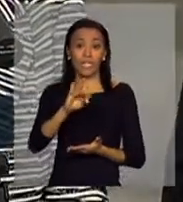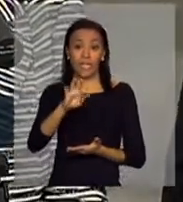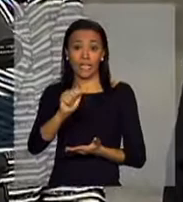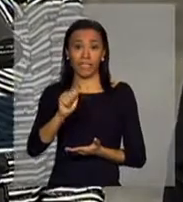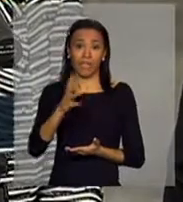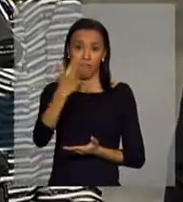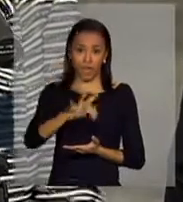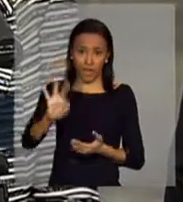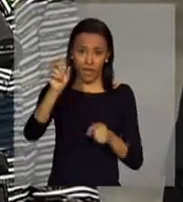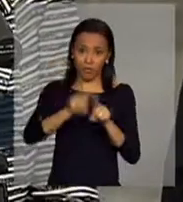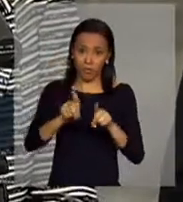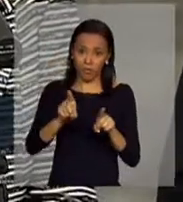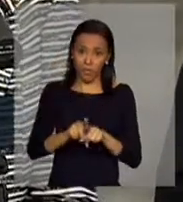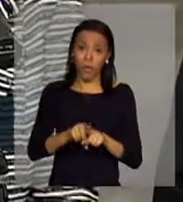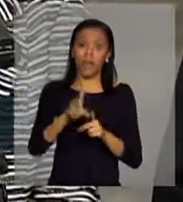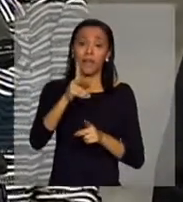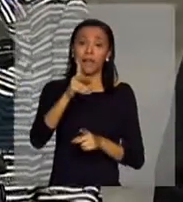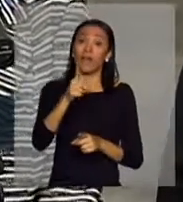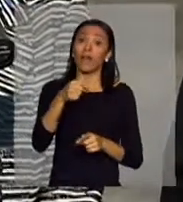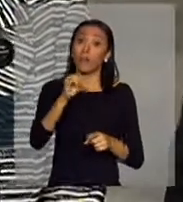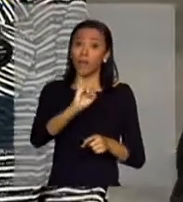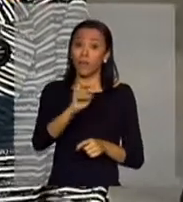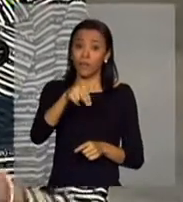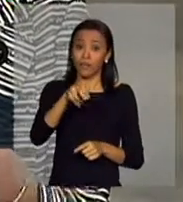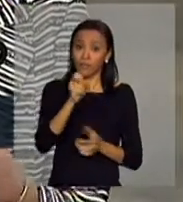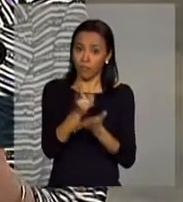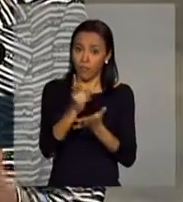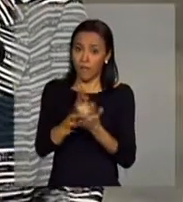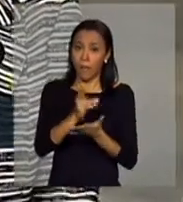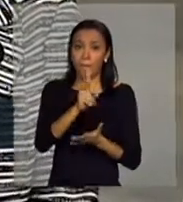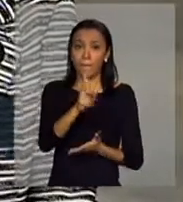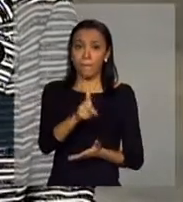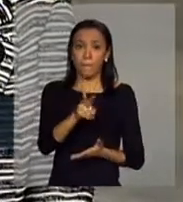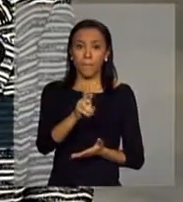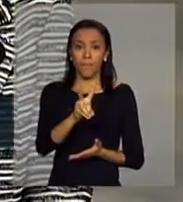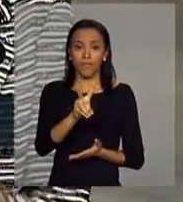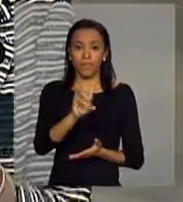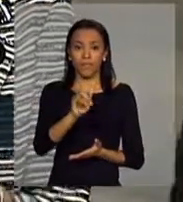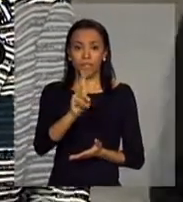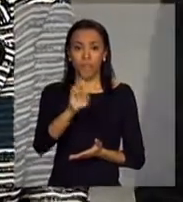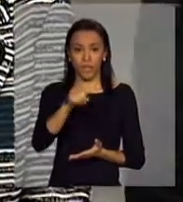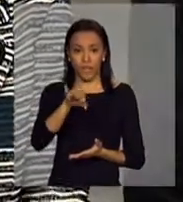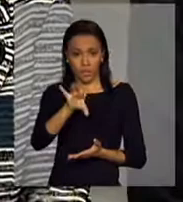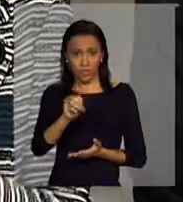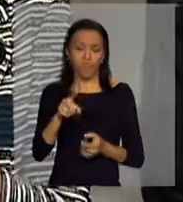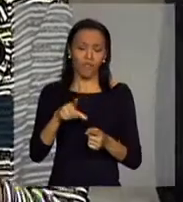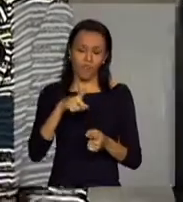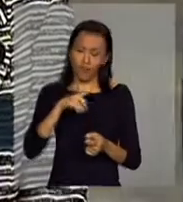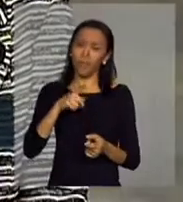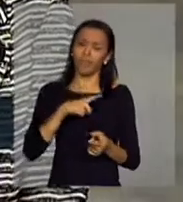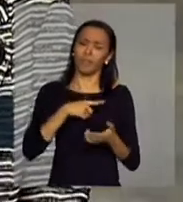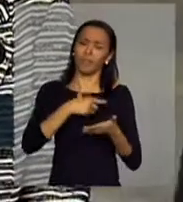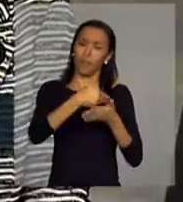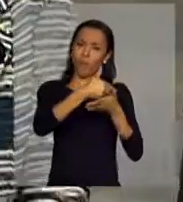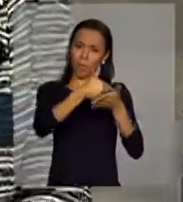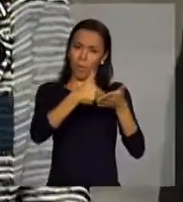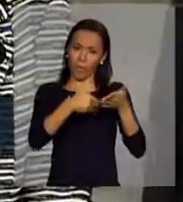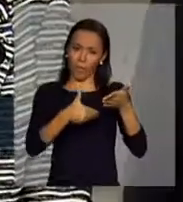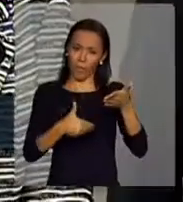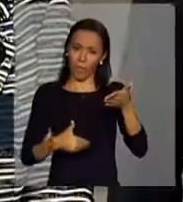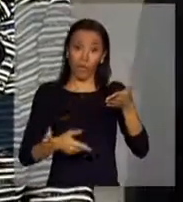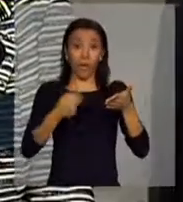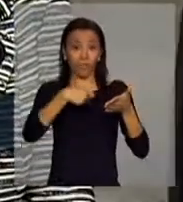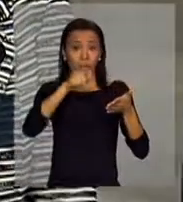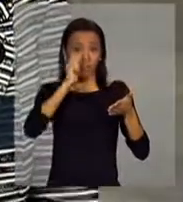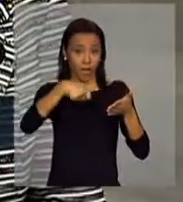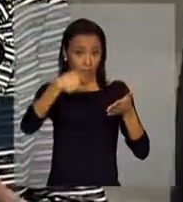Previdência, em que o empregador poderá registrar os seus empregados, vai ter uma folha, isso vai gerar uma folha de pagamento